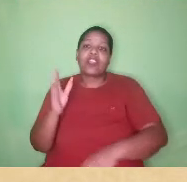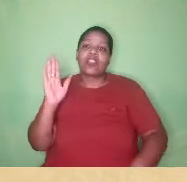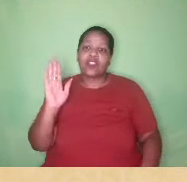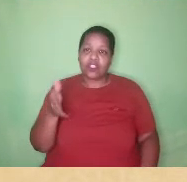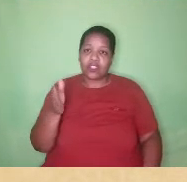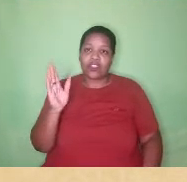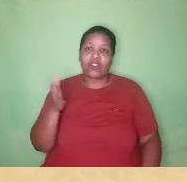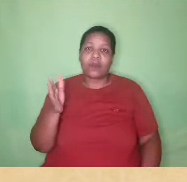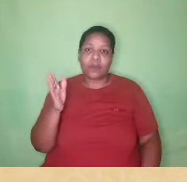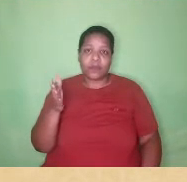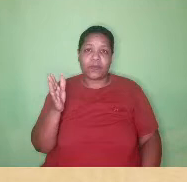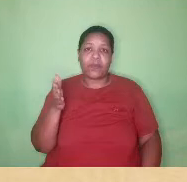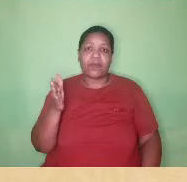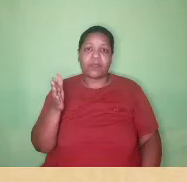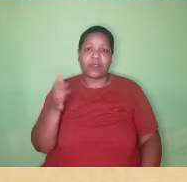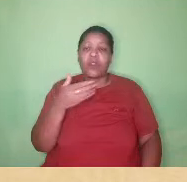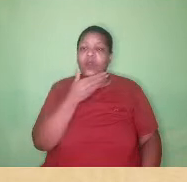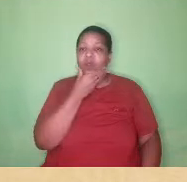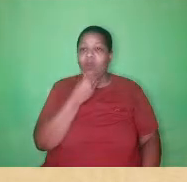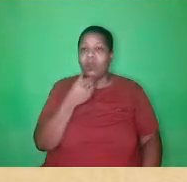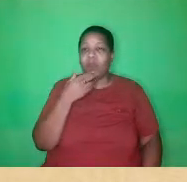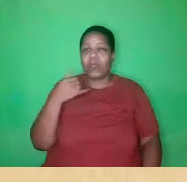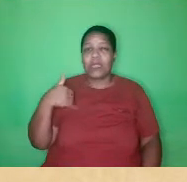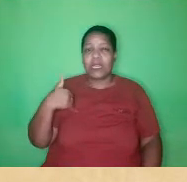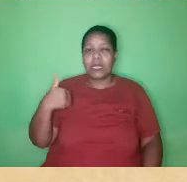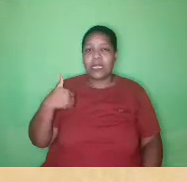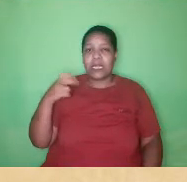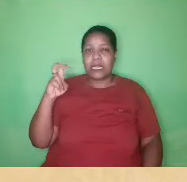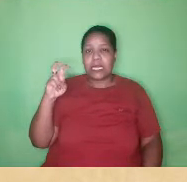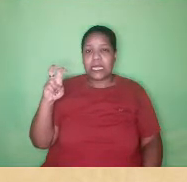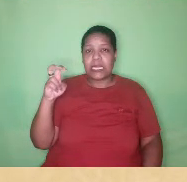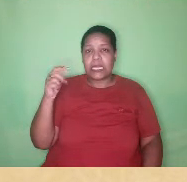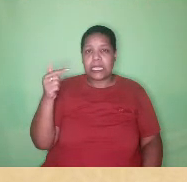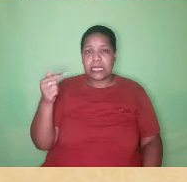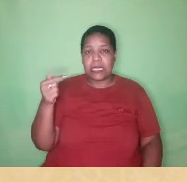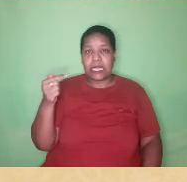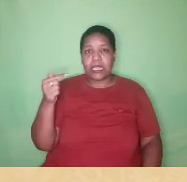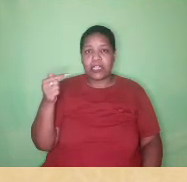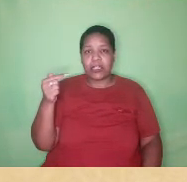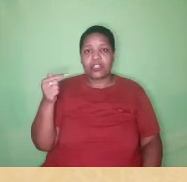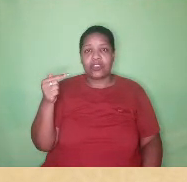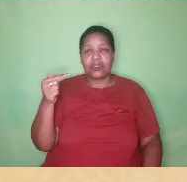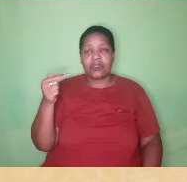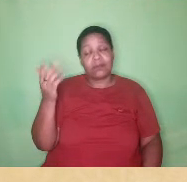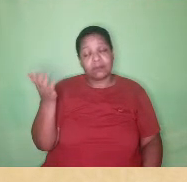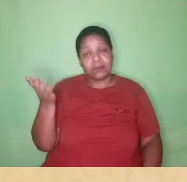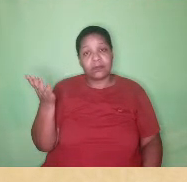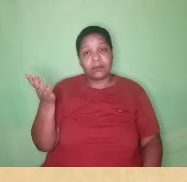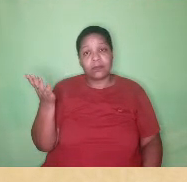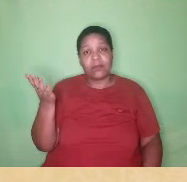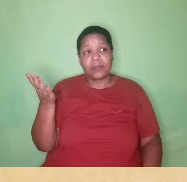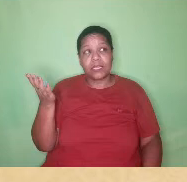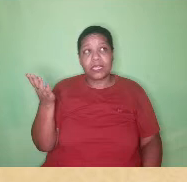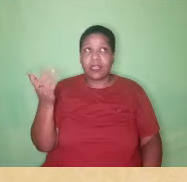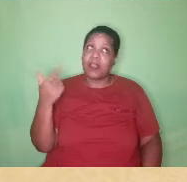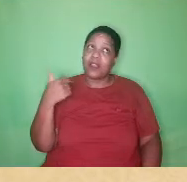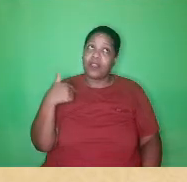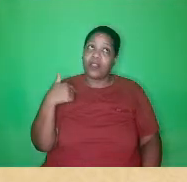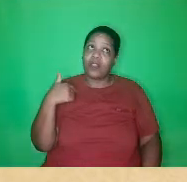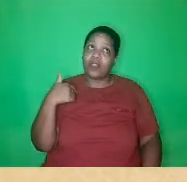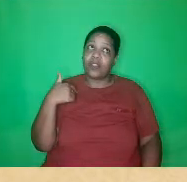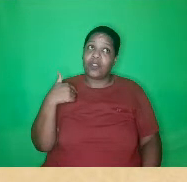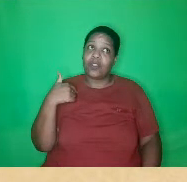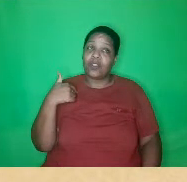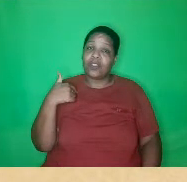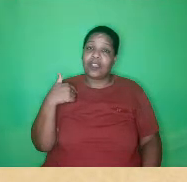sou um homem de 57 anos, né? Enfim, estou mais para o último terço do que para